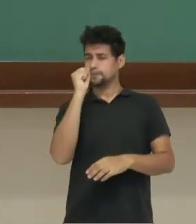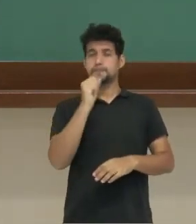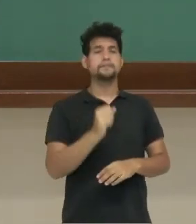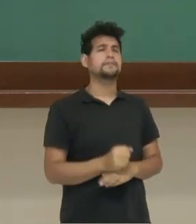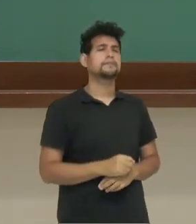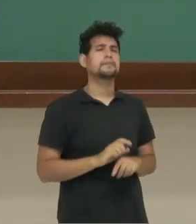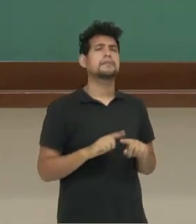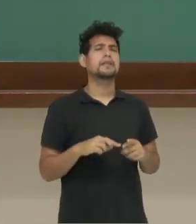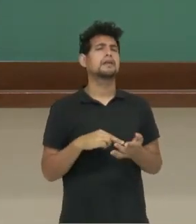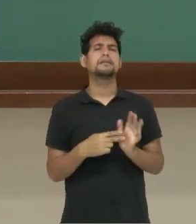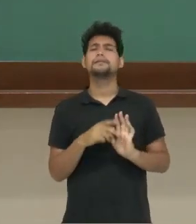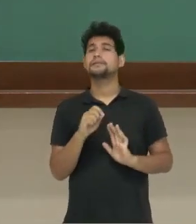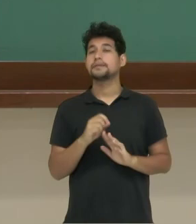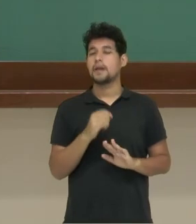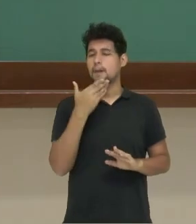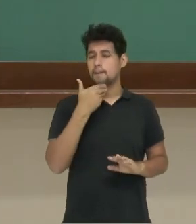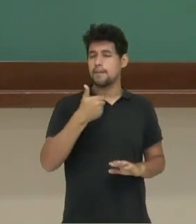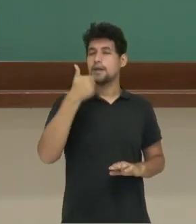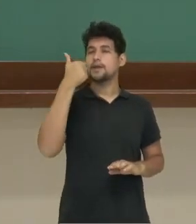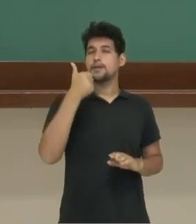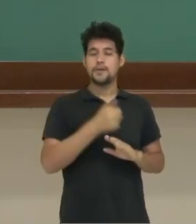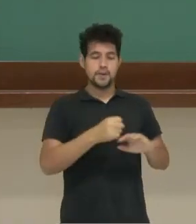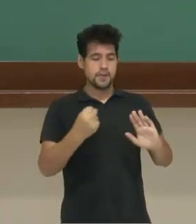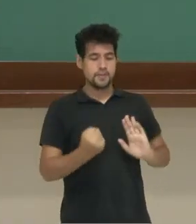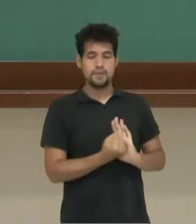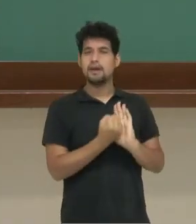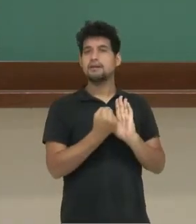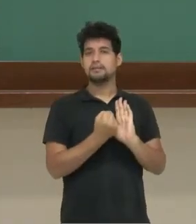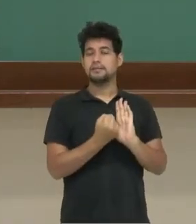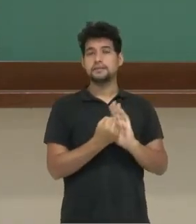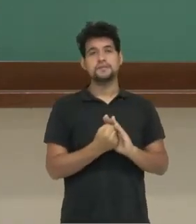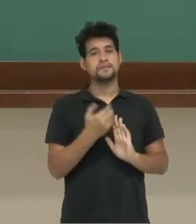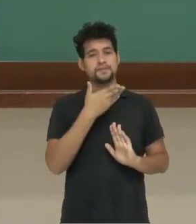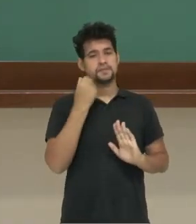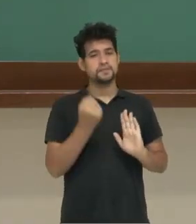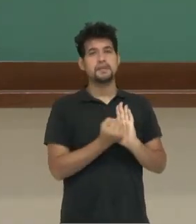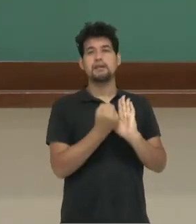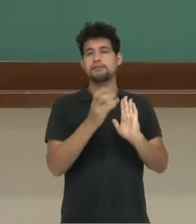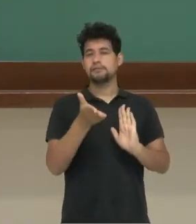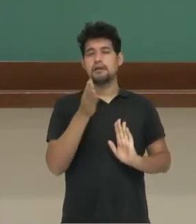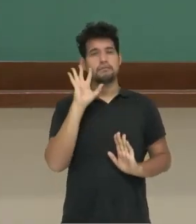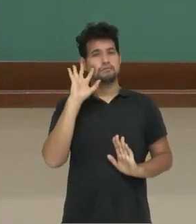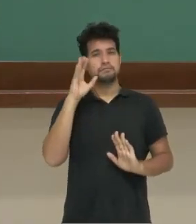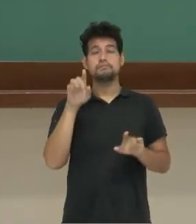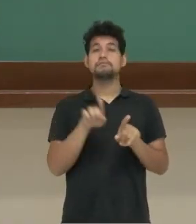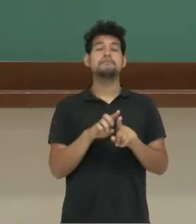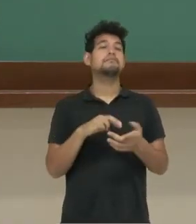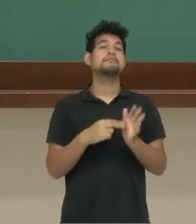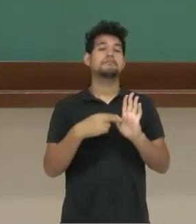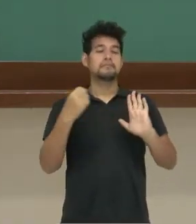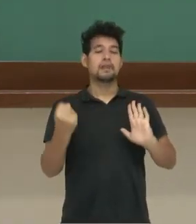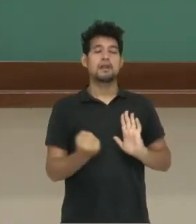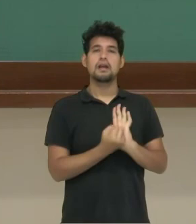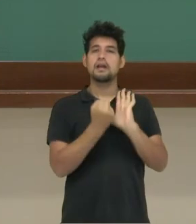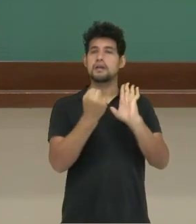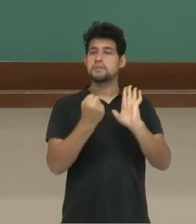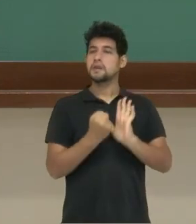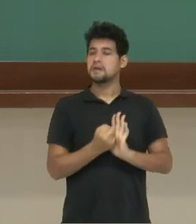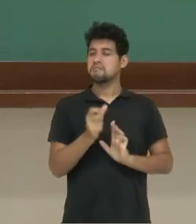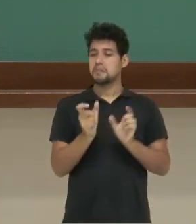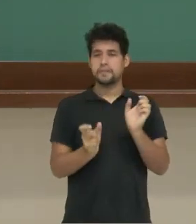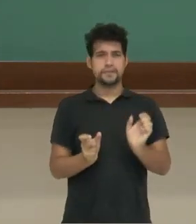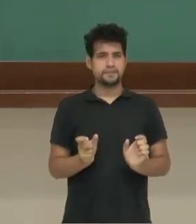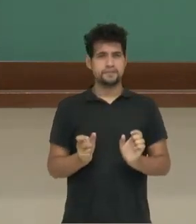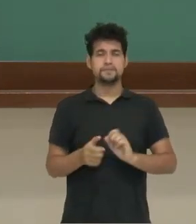E é considerada a melhor marca, a melhor marca que ele alcançou, é a marca considerada para sua